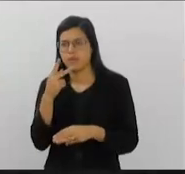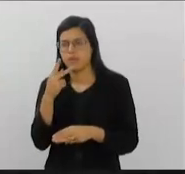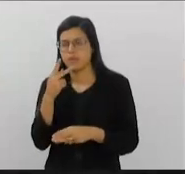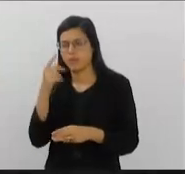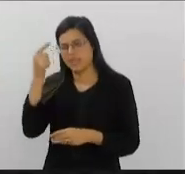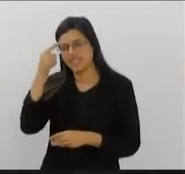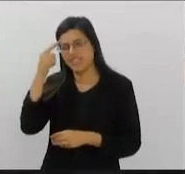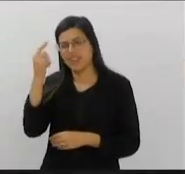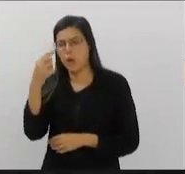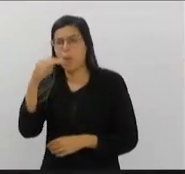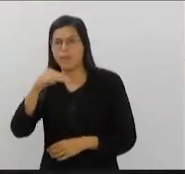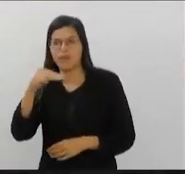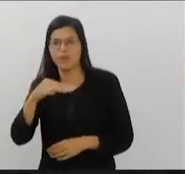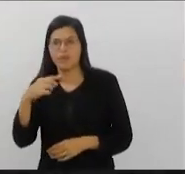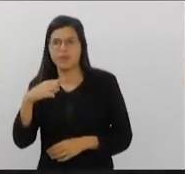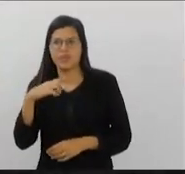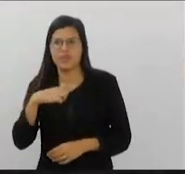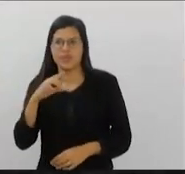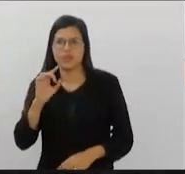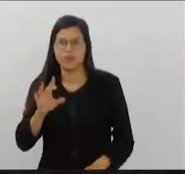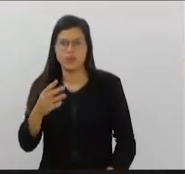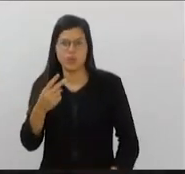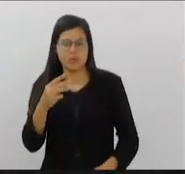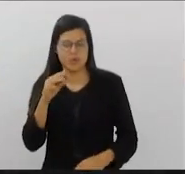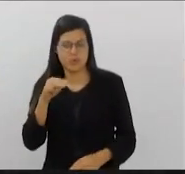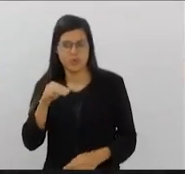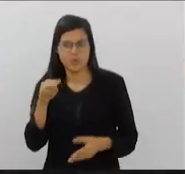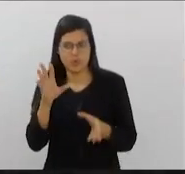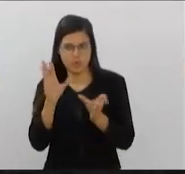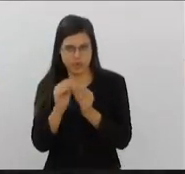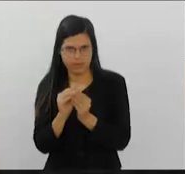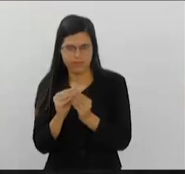tenho 2 minutos para concluir, todas essas